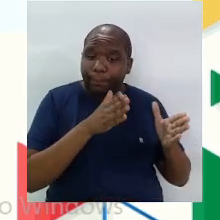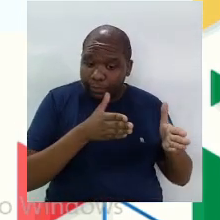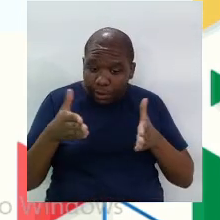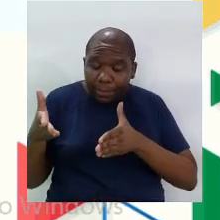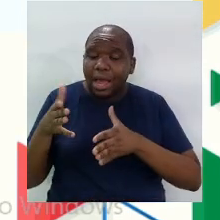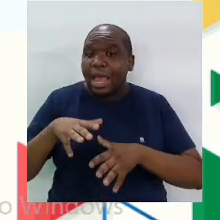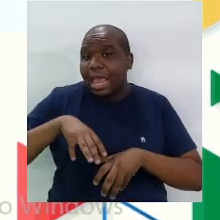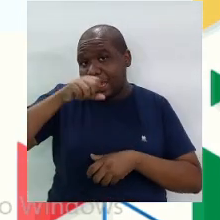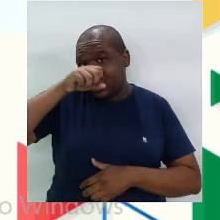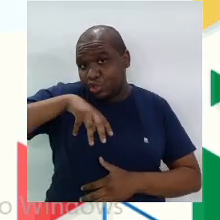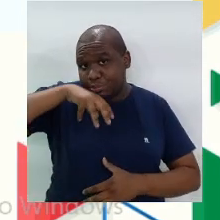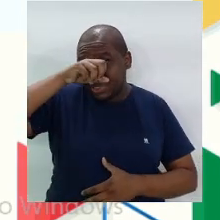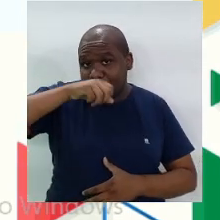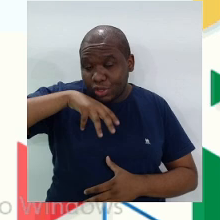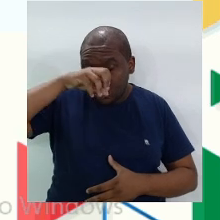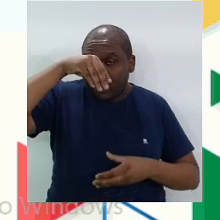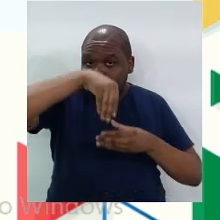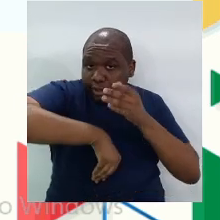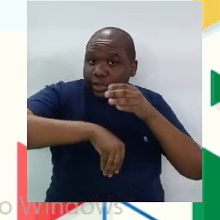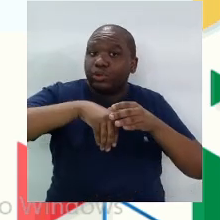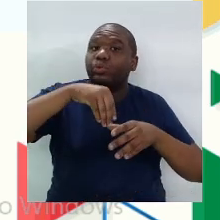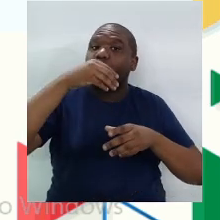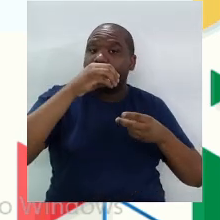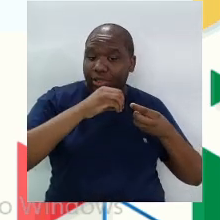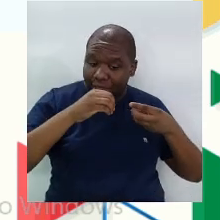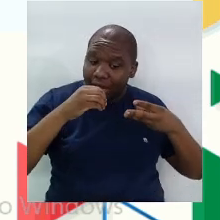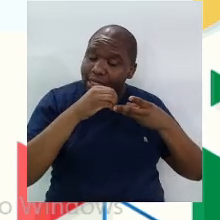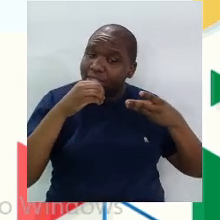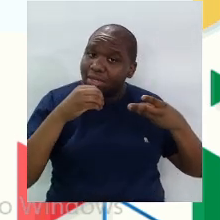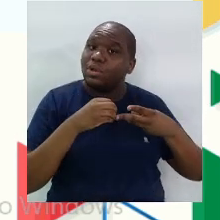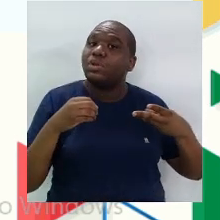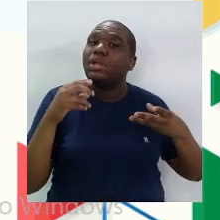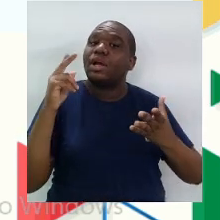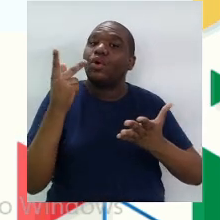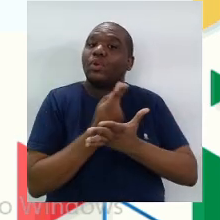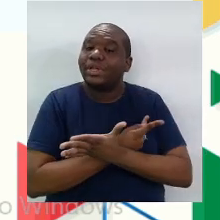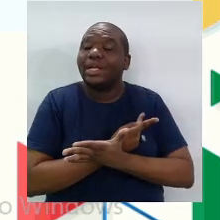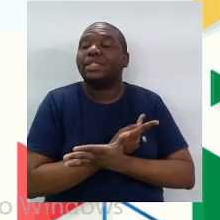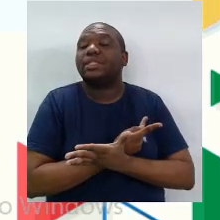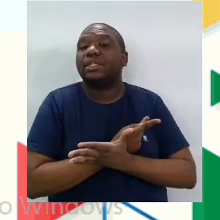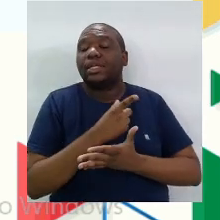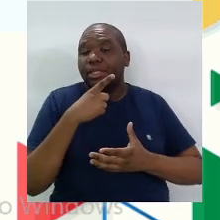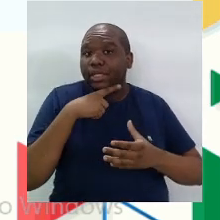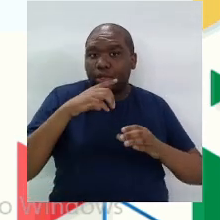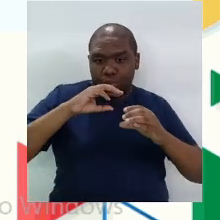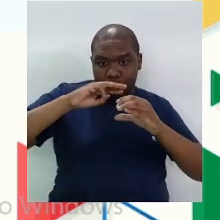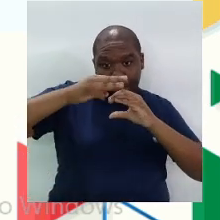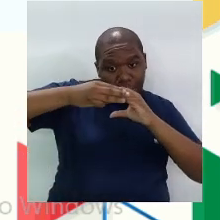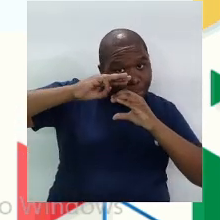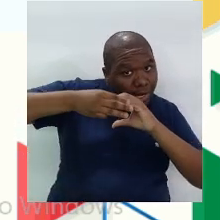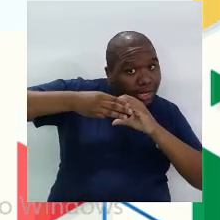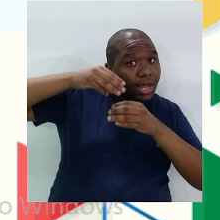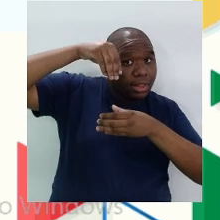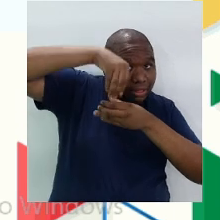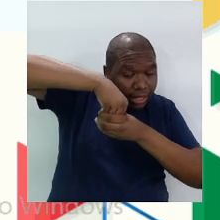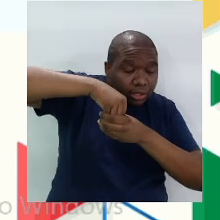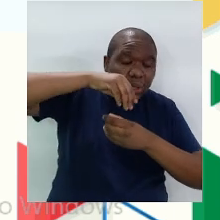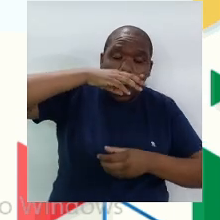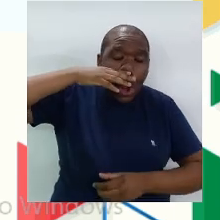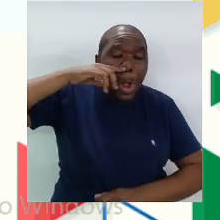ali da respiração celular, ela vai ocorrer em uma membrana interna que a gente chama